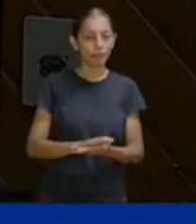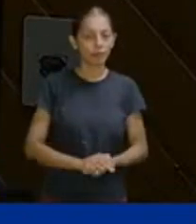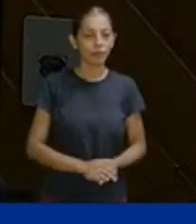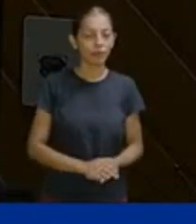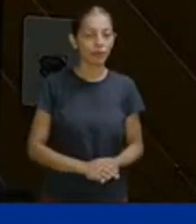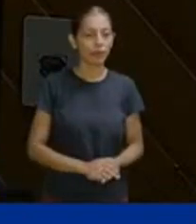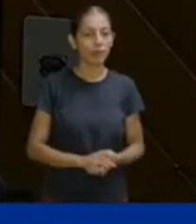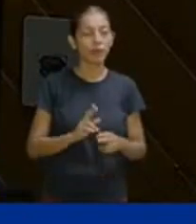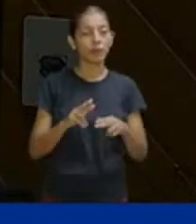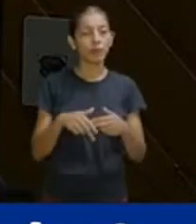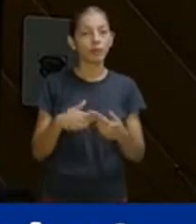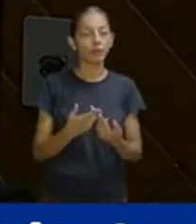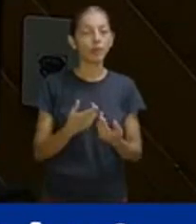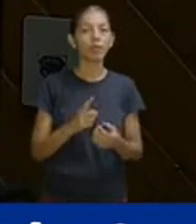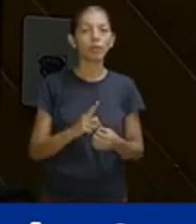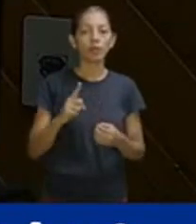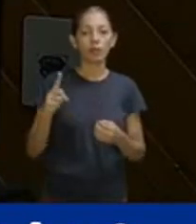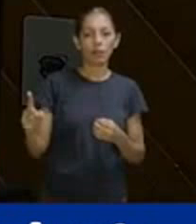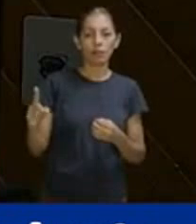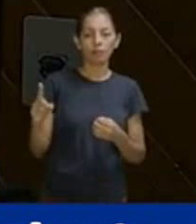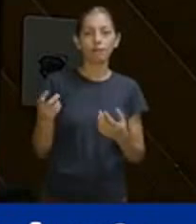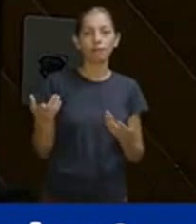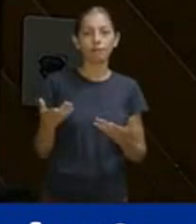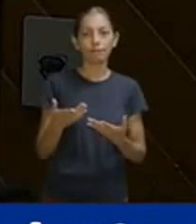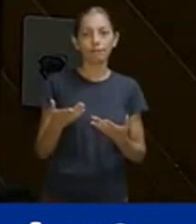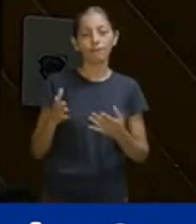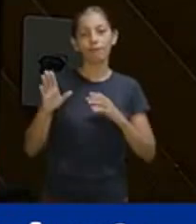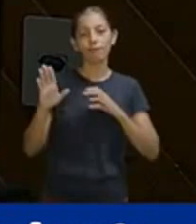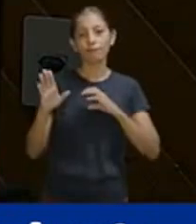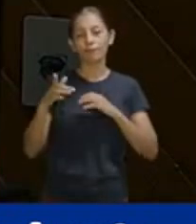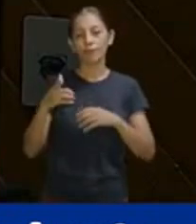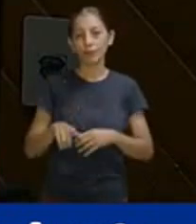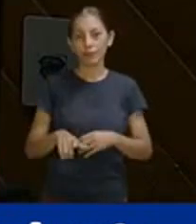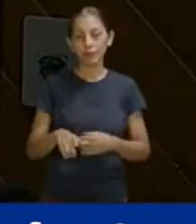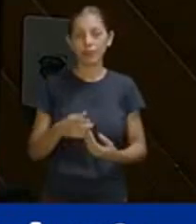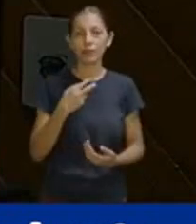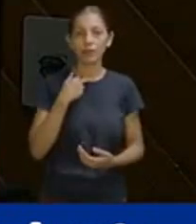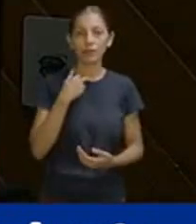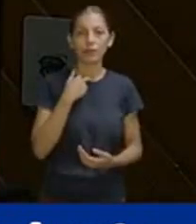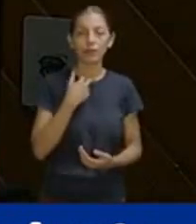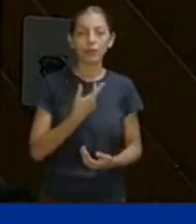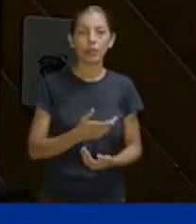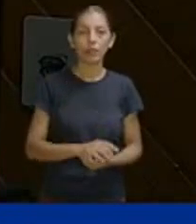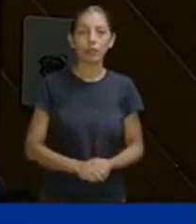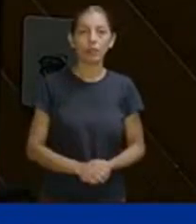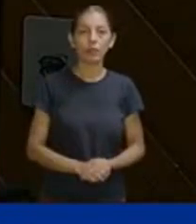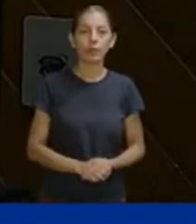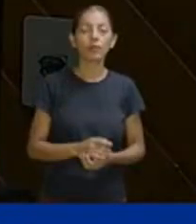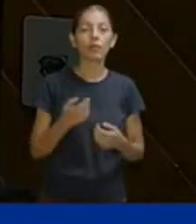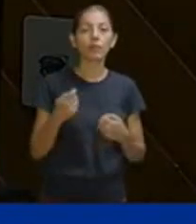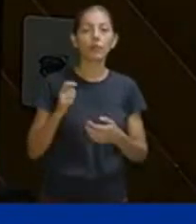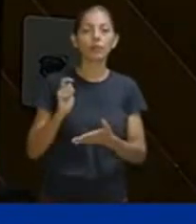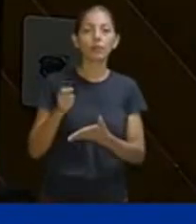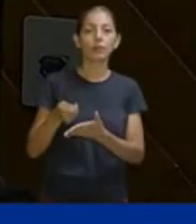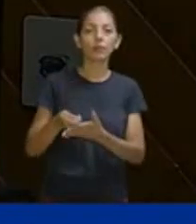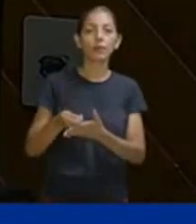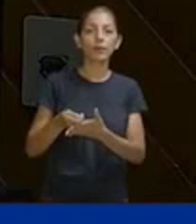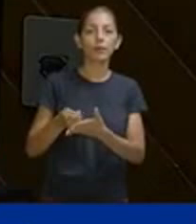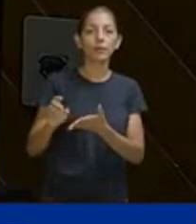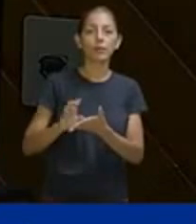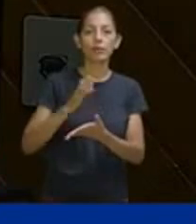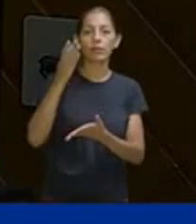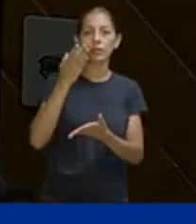afastada pelo colegiado ao considerar válida a ausência de quitação eleitoral como fundamento para o indeferimento de registro de